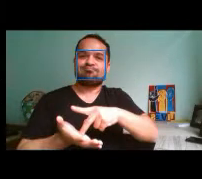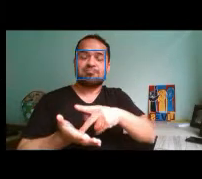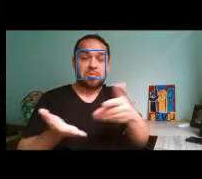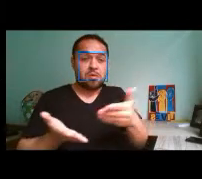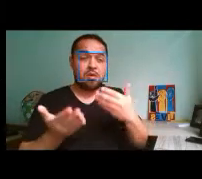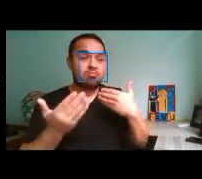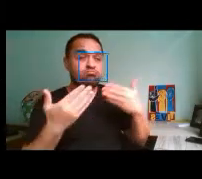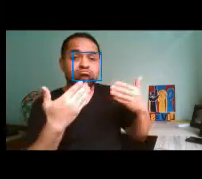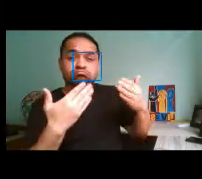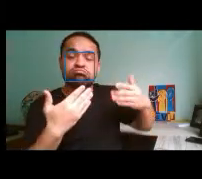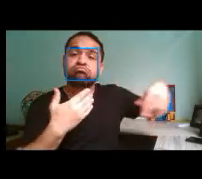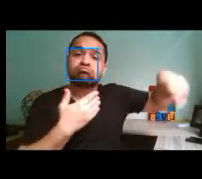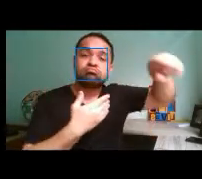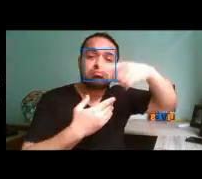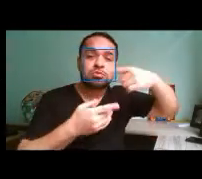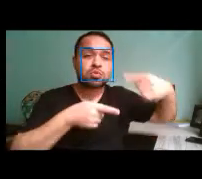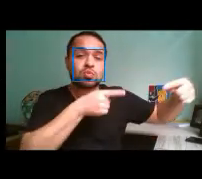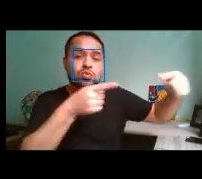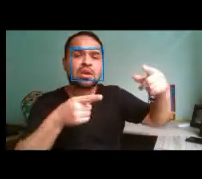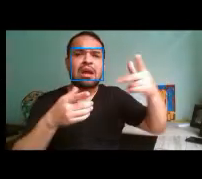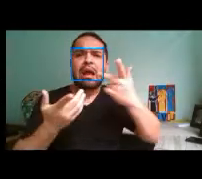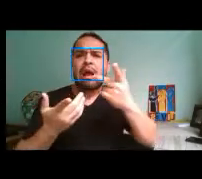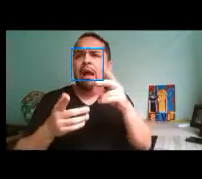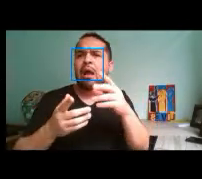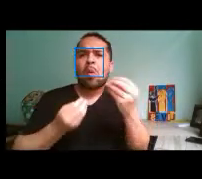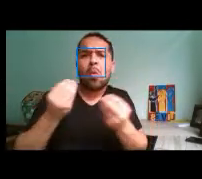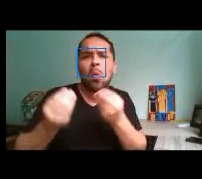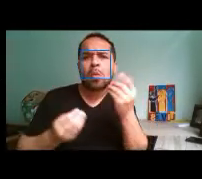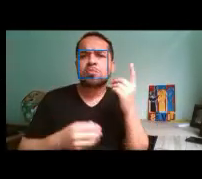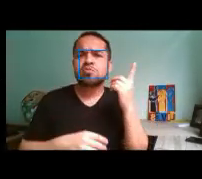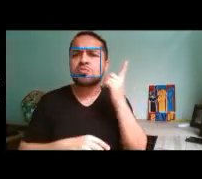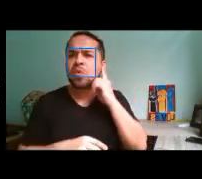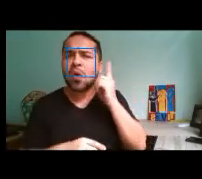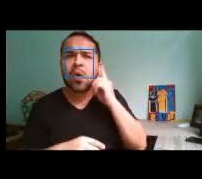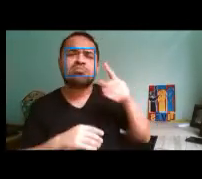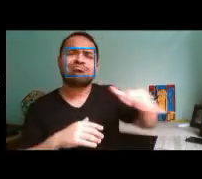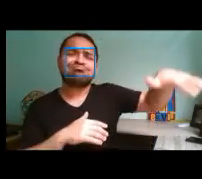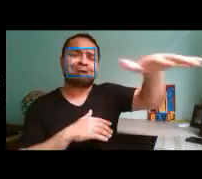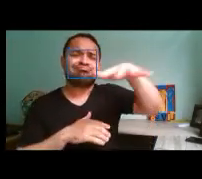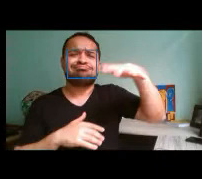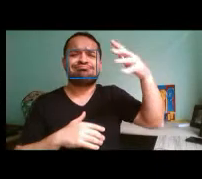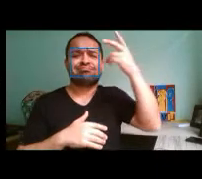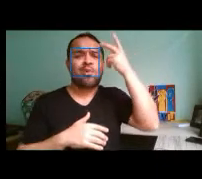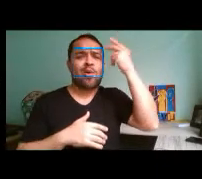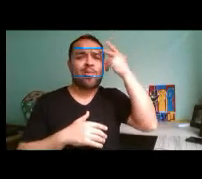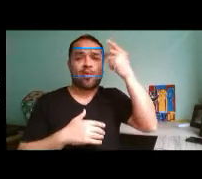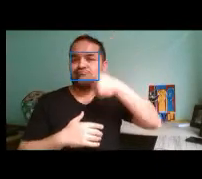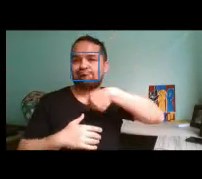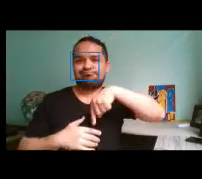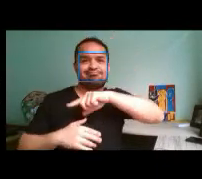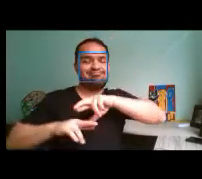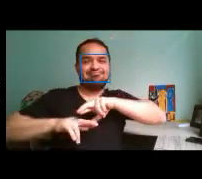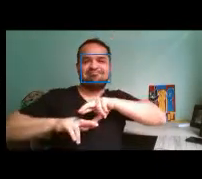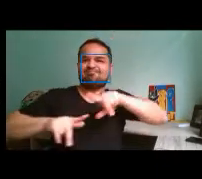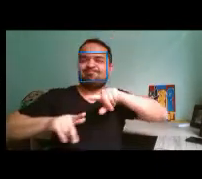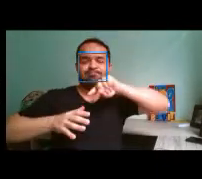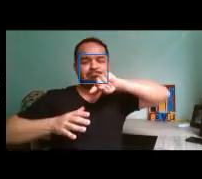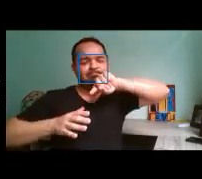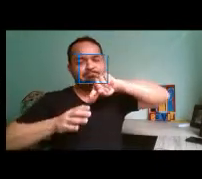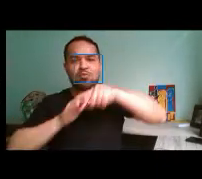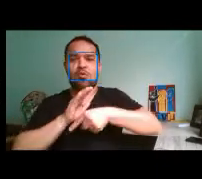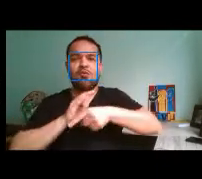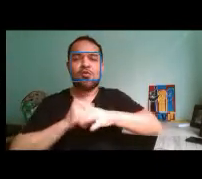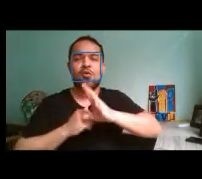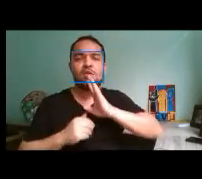novas e vamos adquirindo o status de cientistas da área, né? De fonólogos e foneticistas, né? Vamos